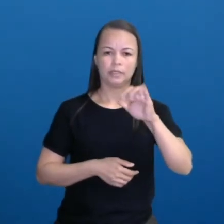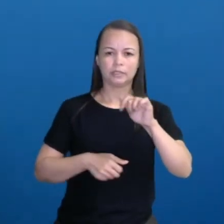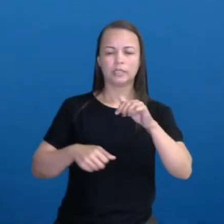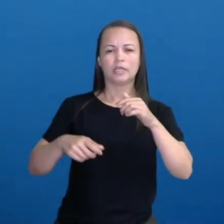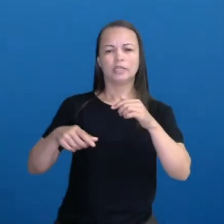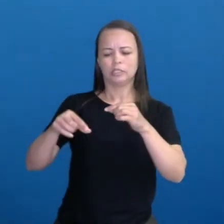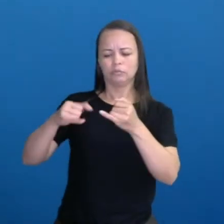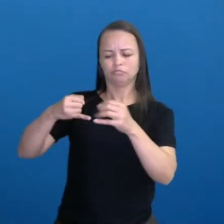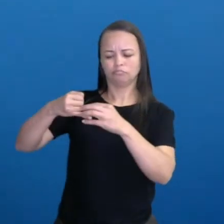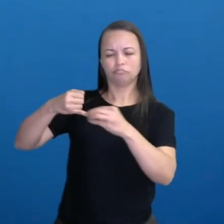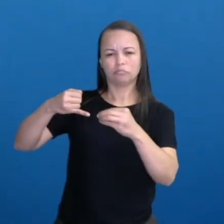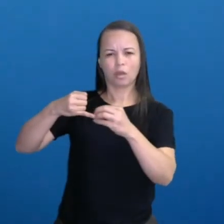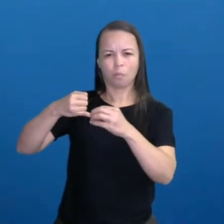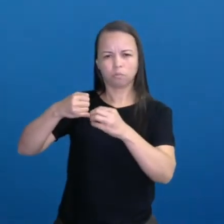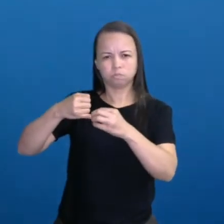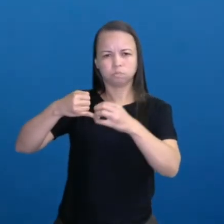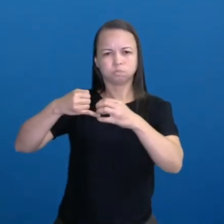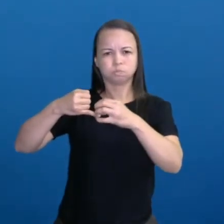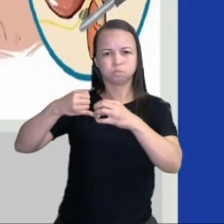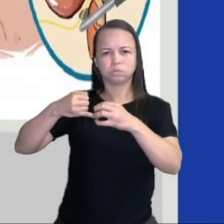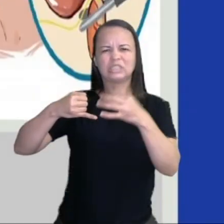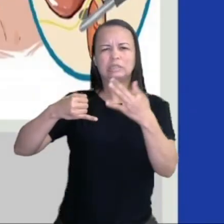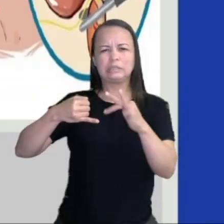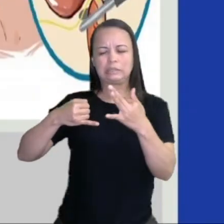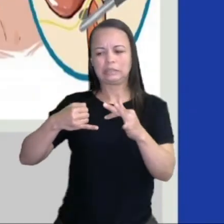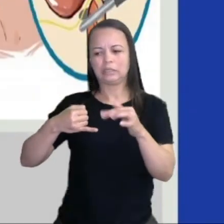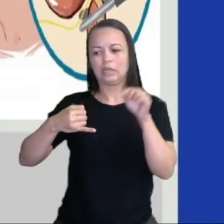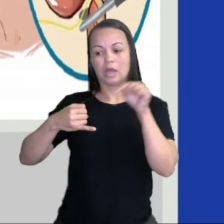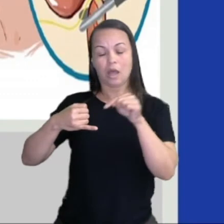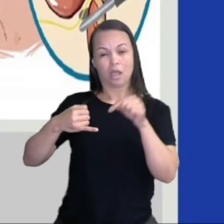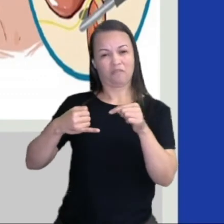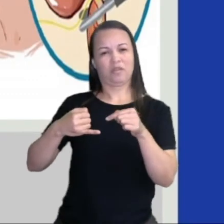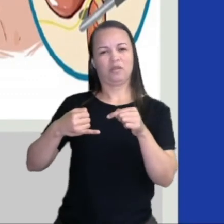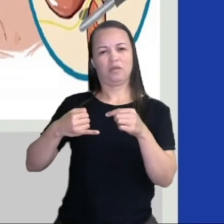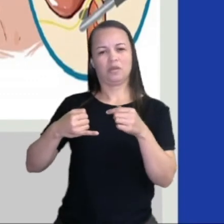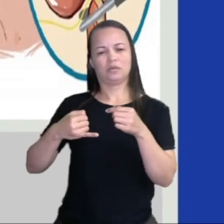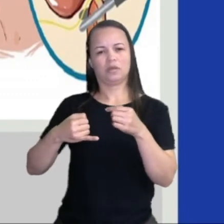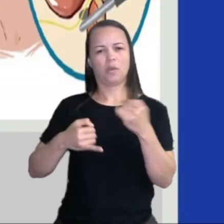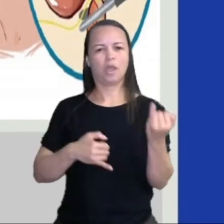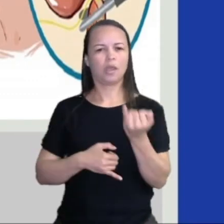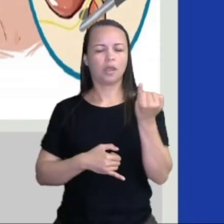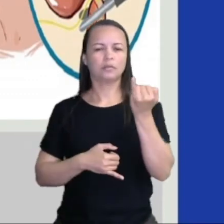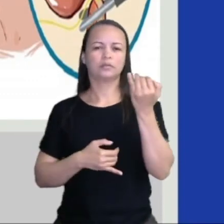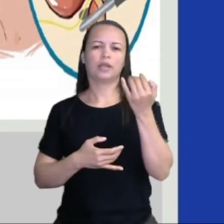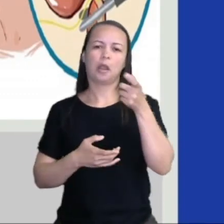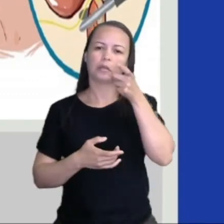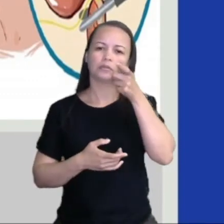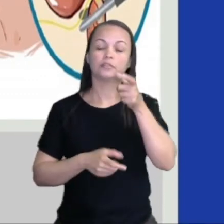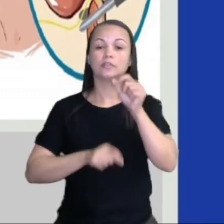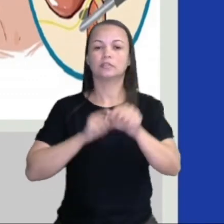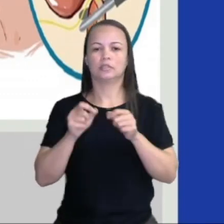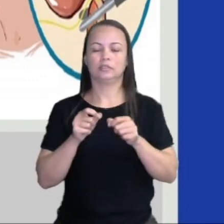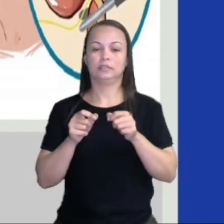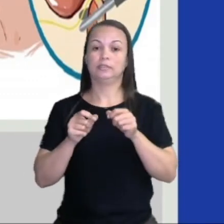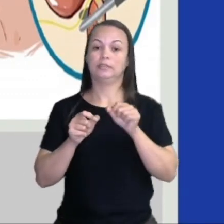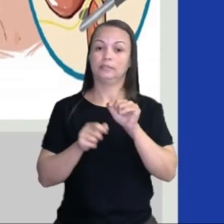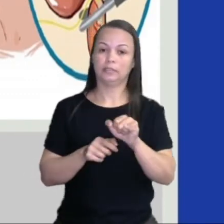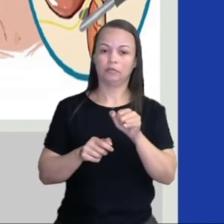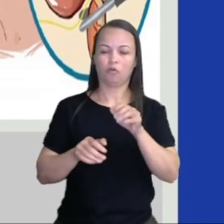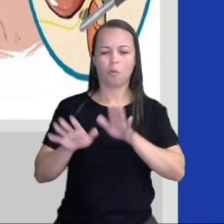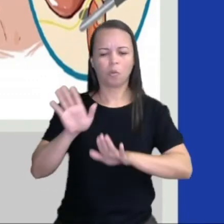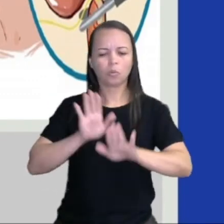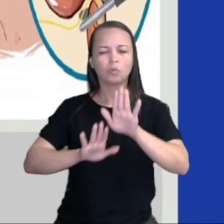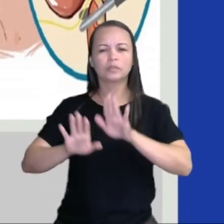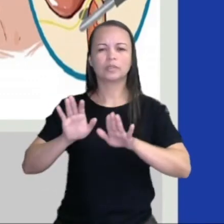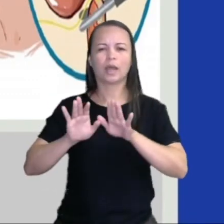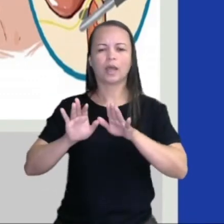né, dessa estrutura vermiforme. E essa inflamação, gente, é interessante por quê? Porque se ela não for devidamente cuidada, se ela não for